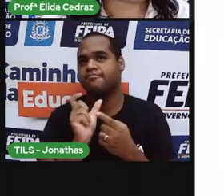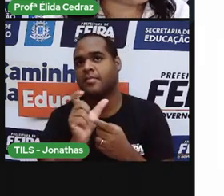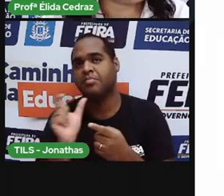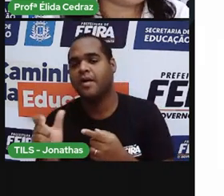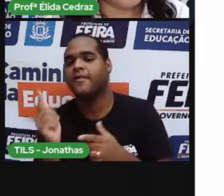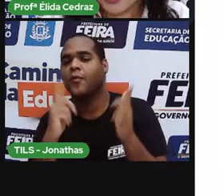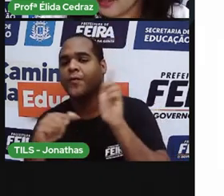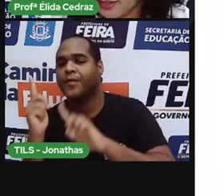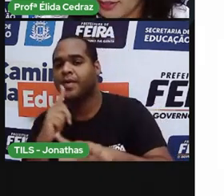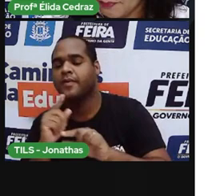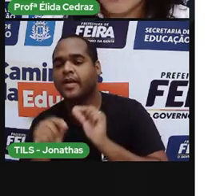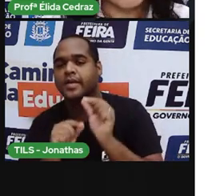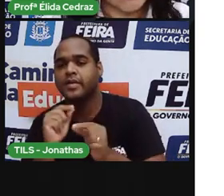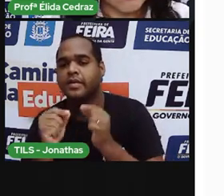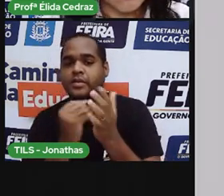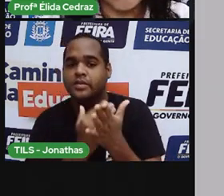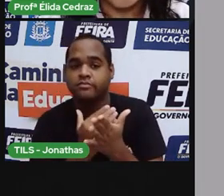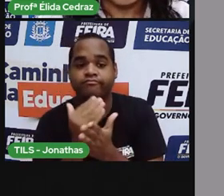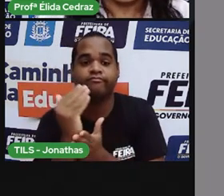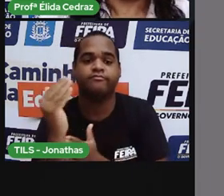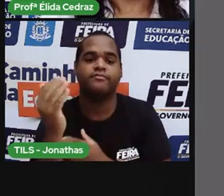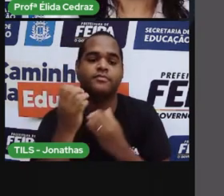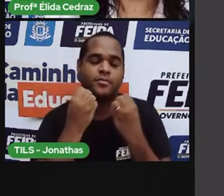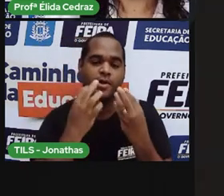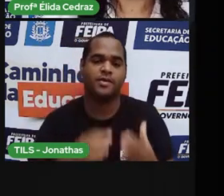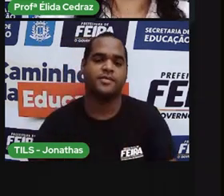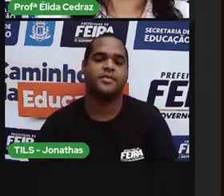a partir dessas aqui.